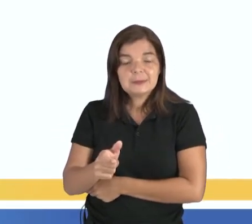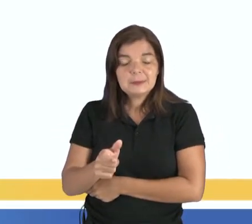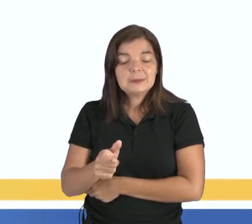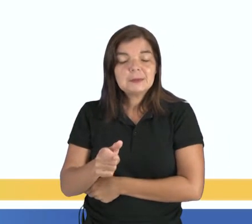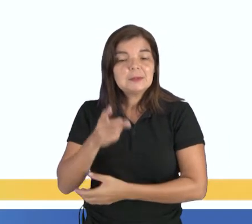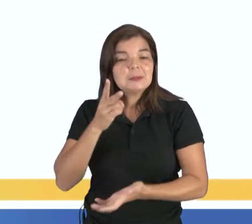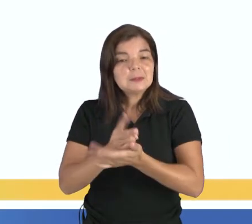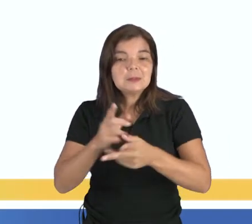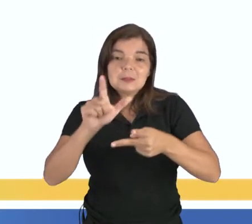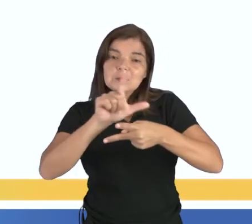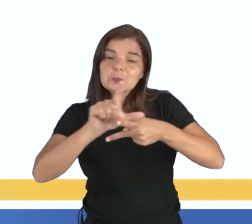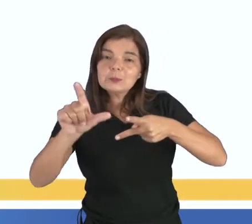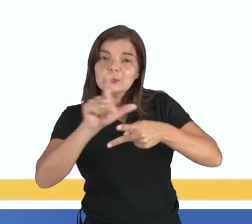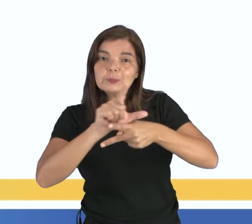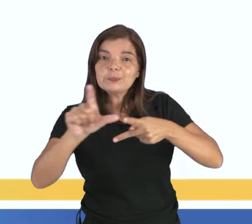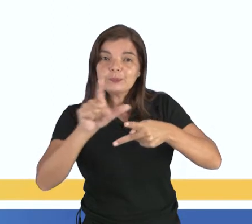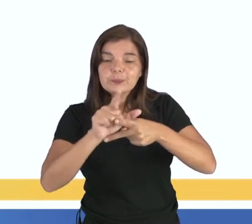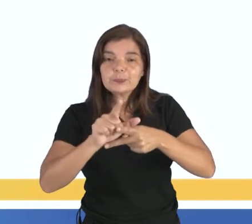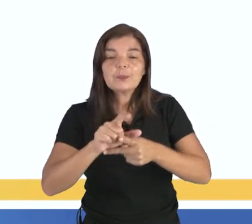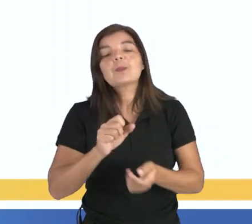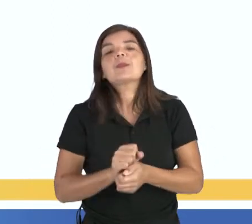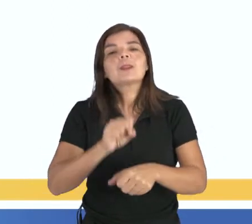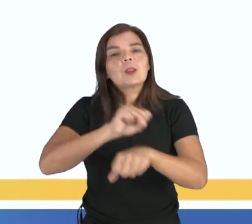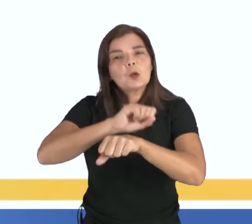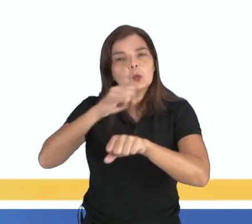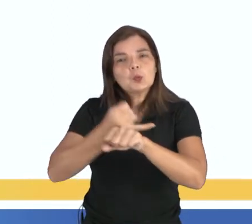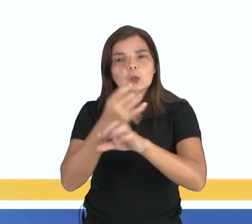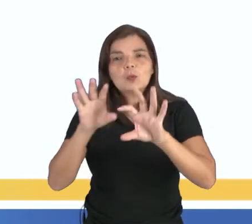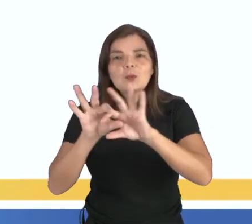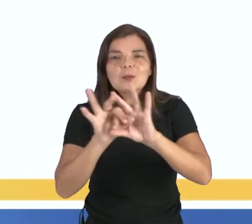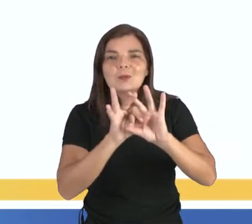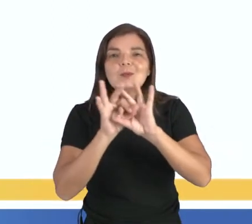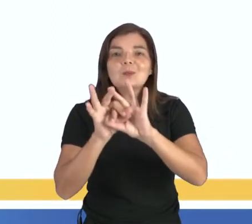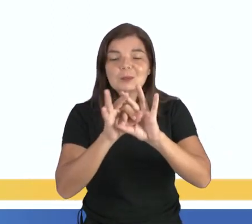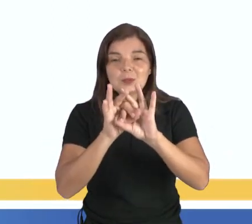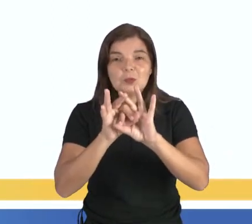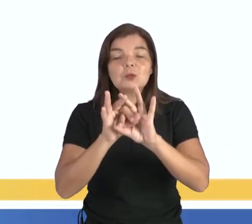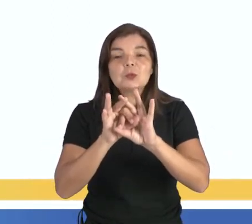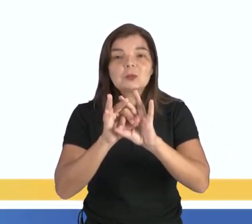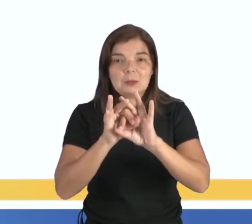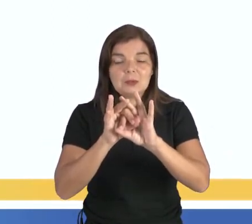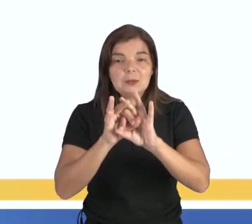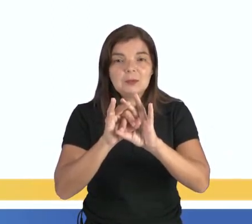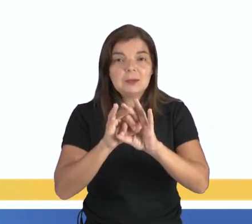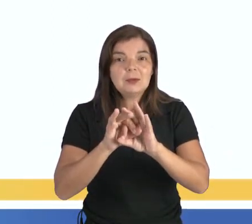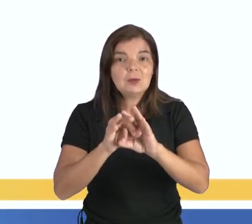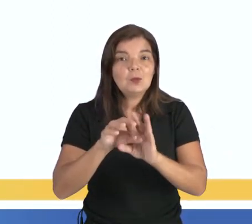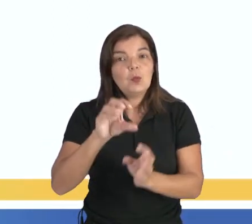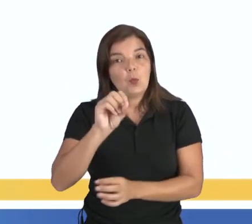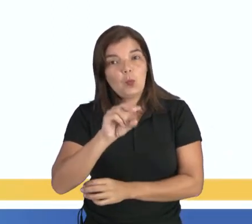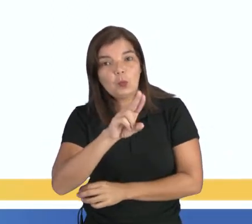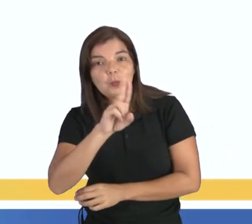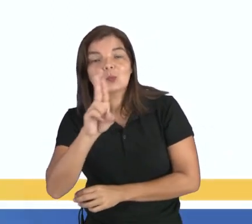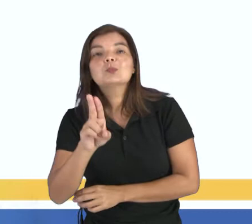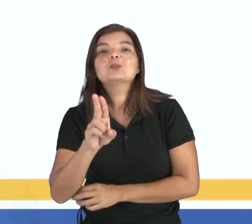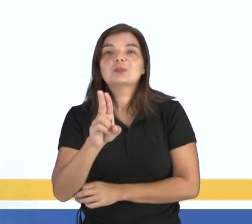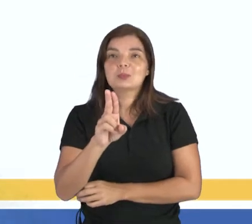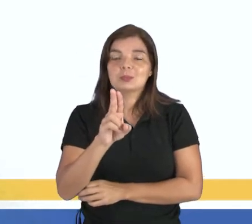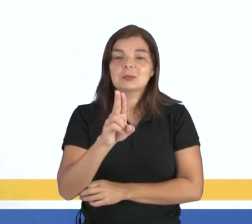sempre para o plural. Sujeitos ligados pela expressão alternativa ou,